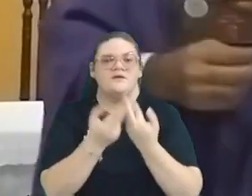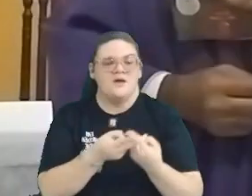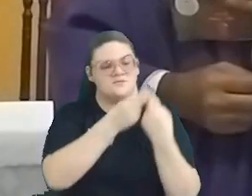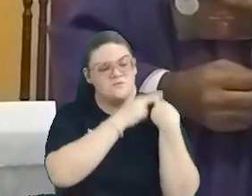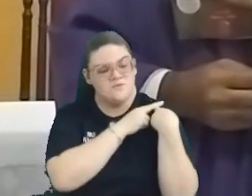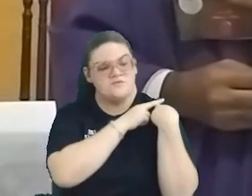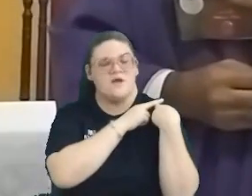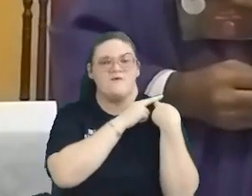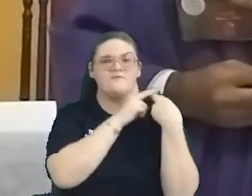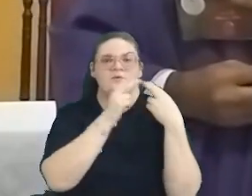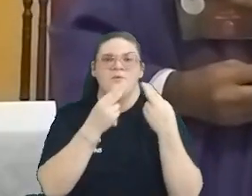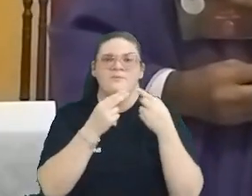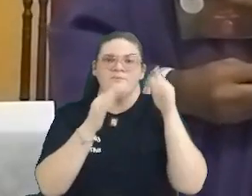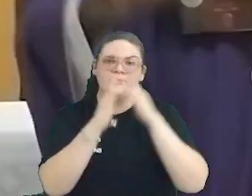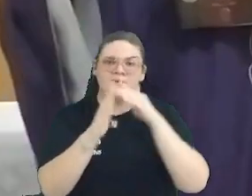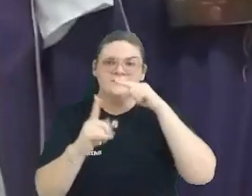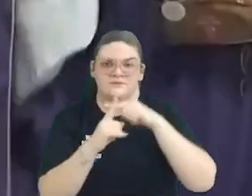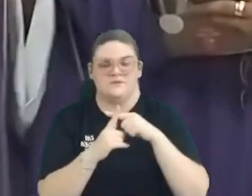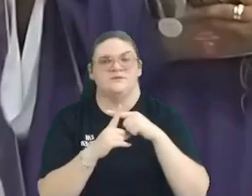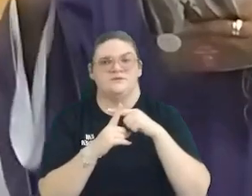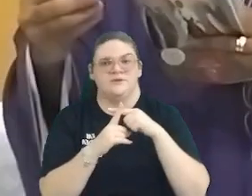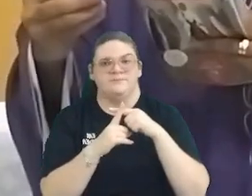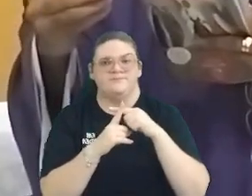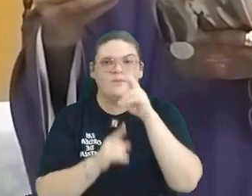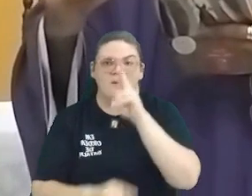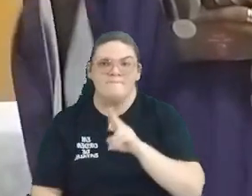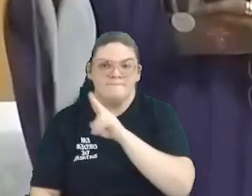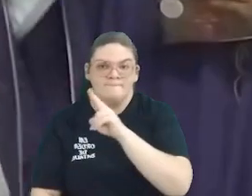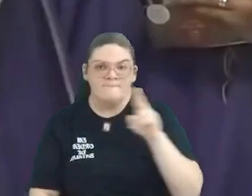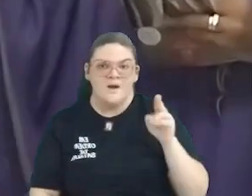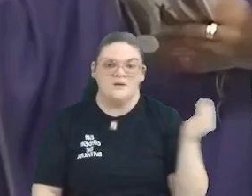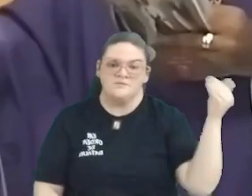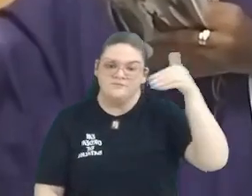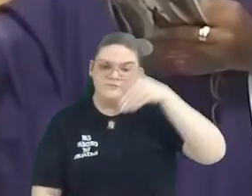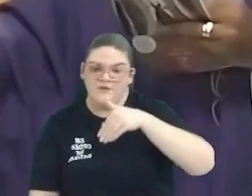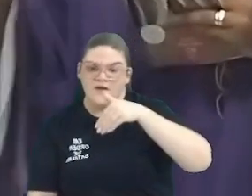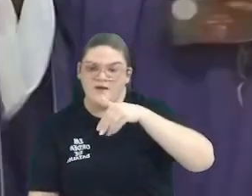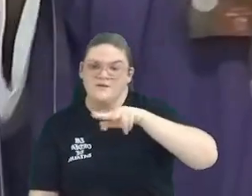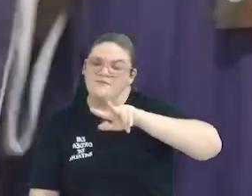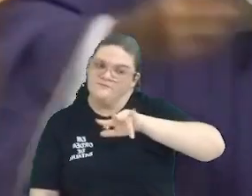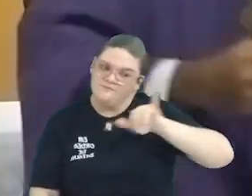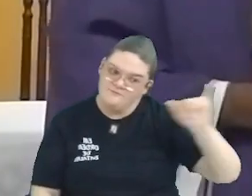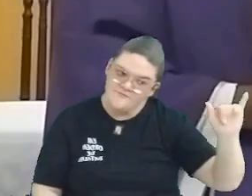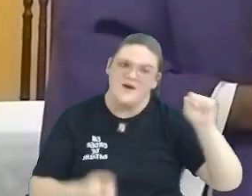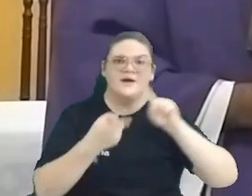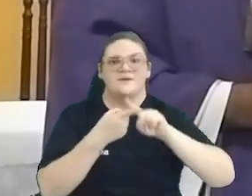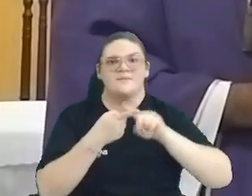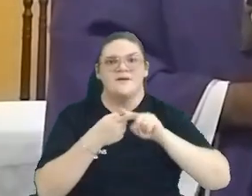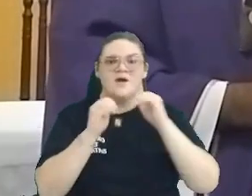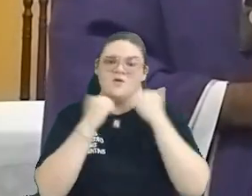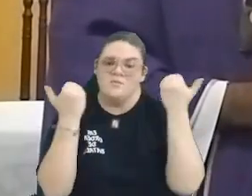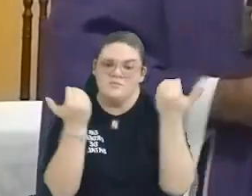responsável por essa matriz. Padre vem, padre vai, e a comunidade